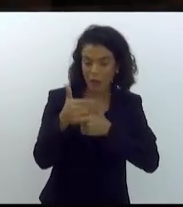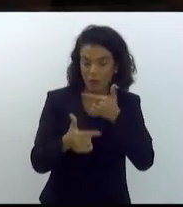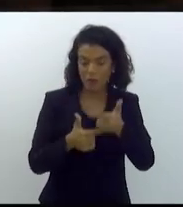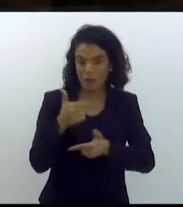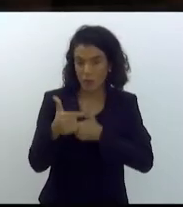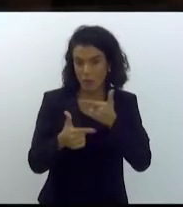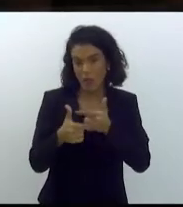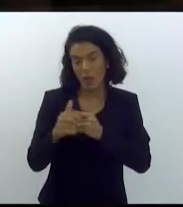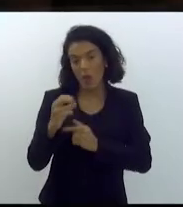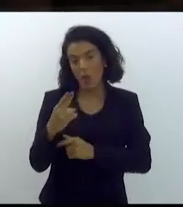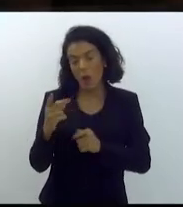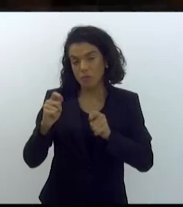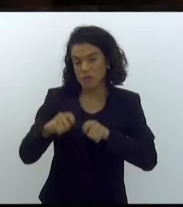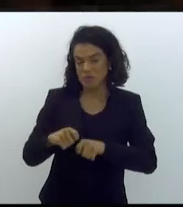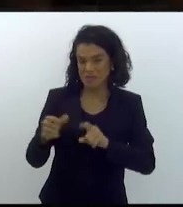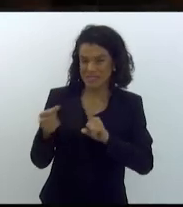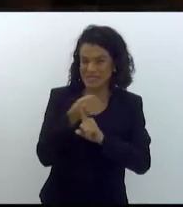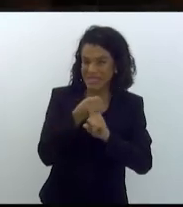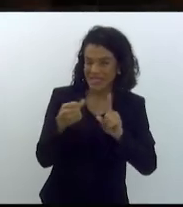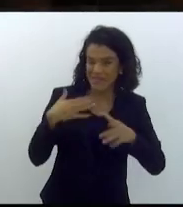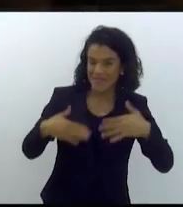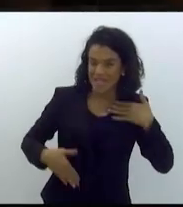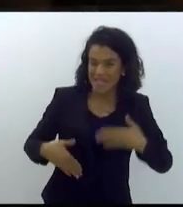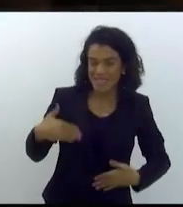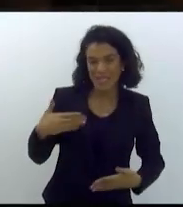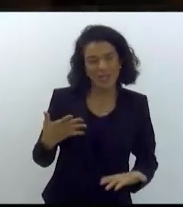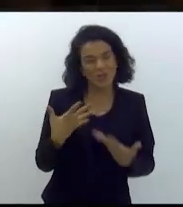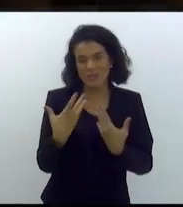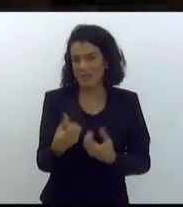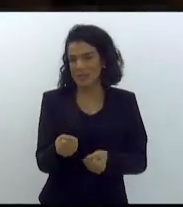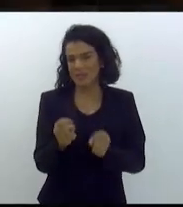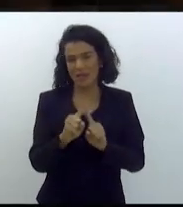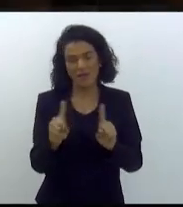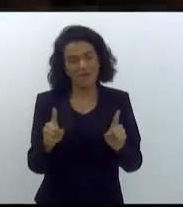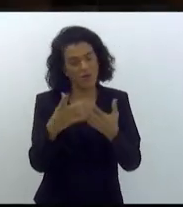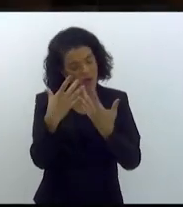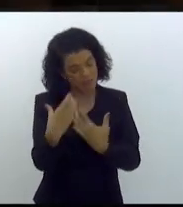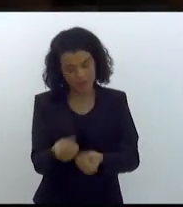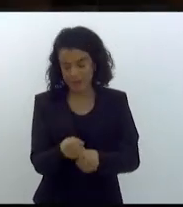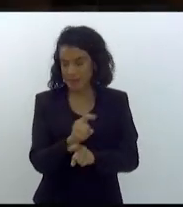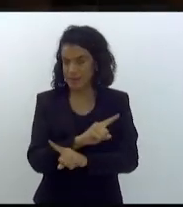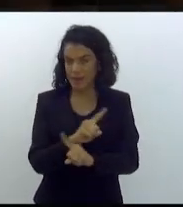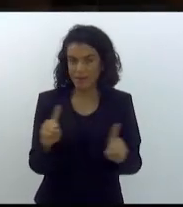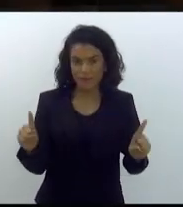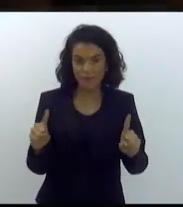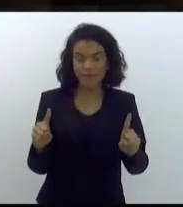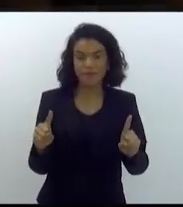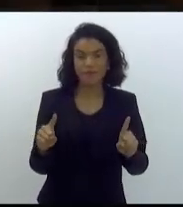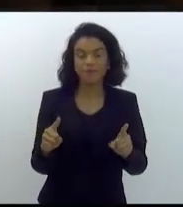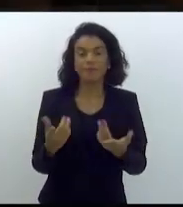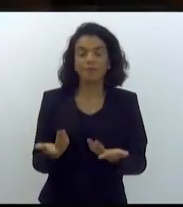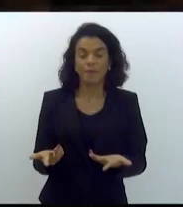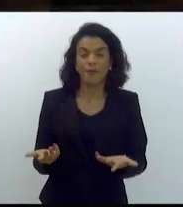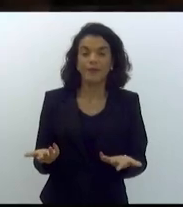até a possibilidade de agressão física e inaceitável inaceitável essa